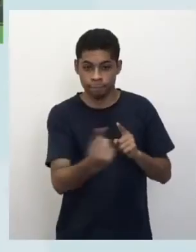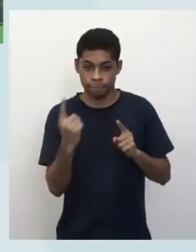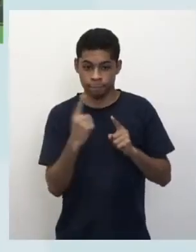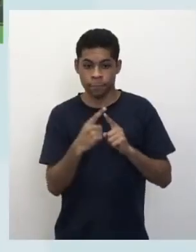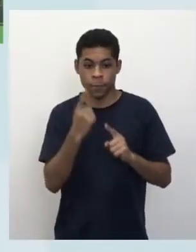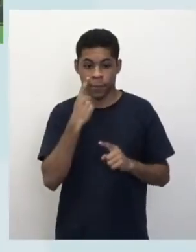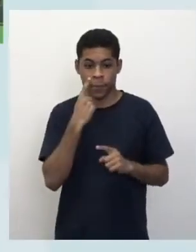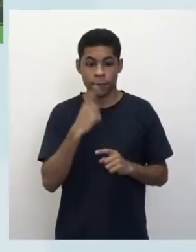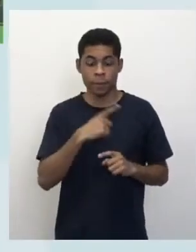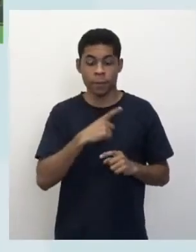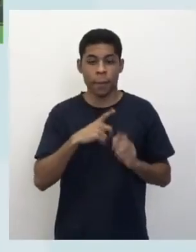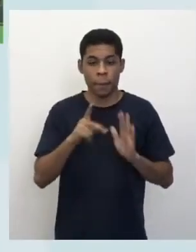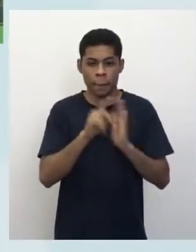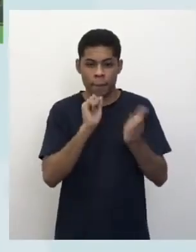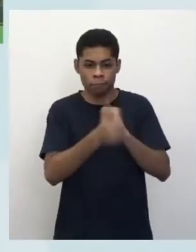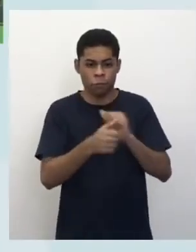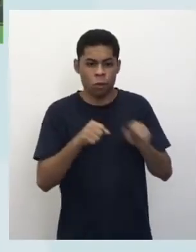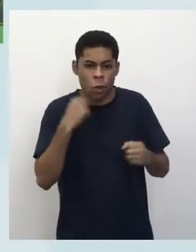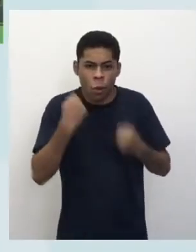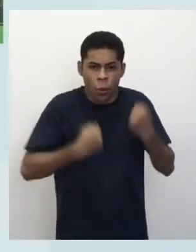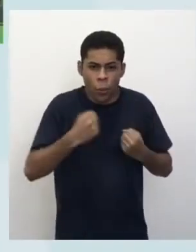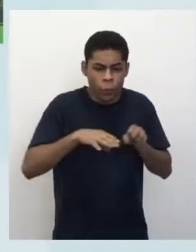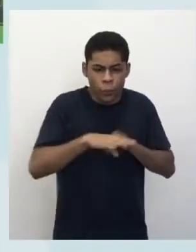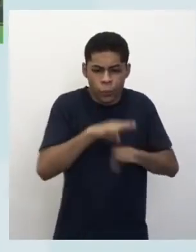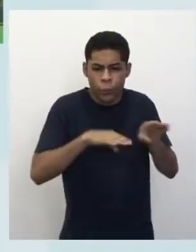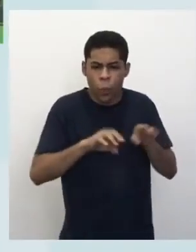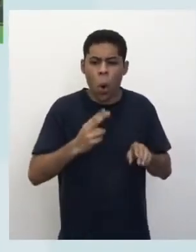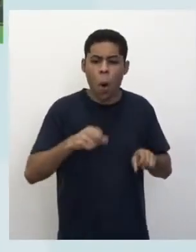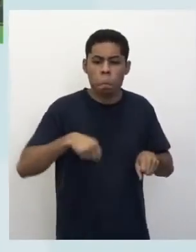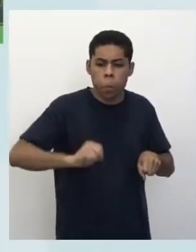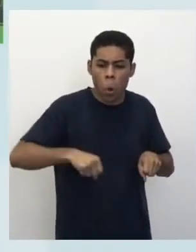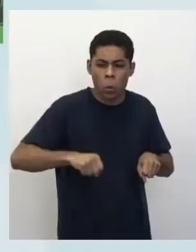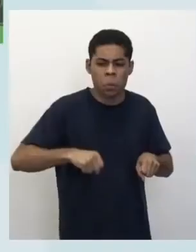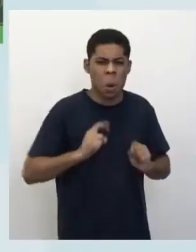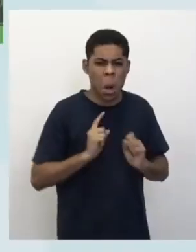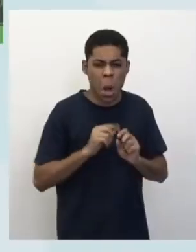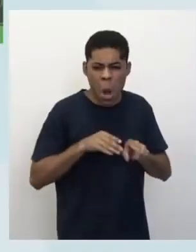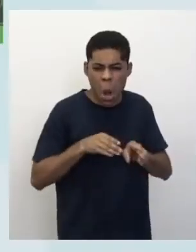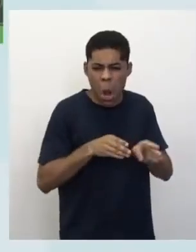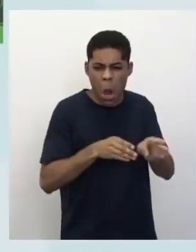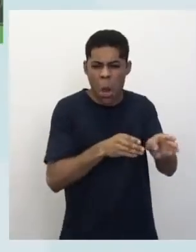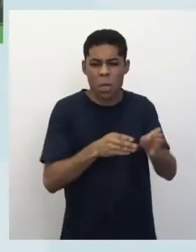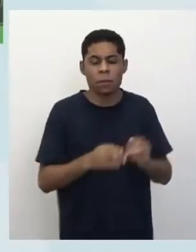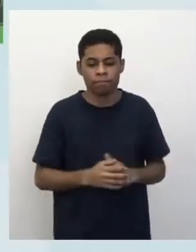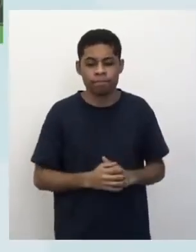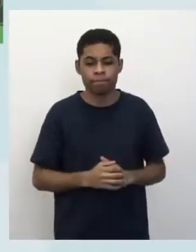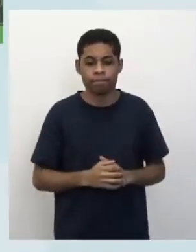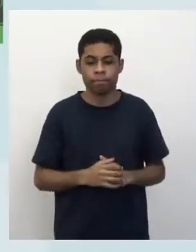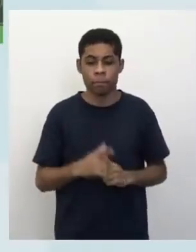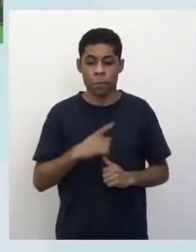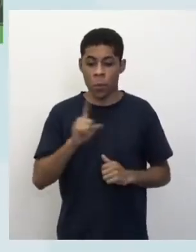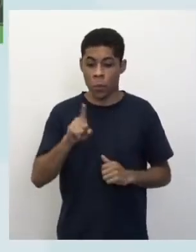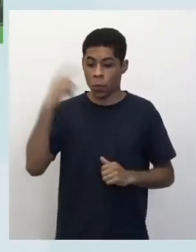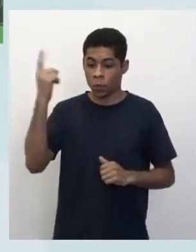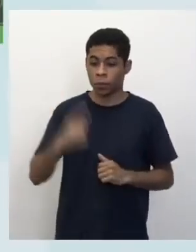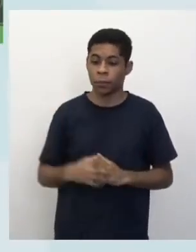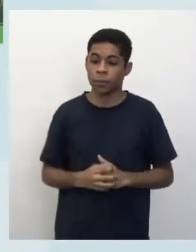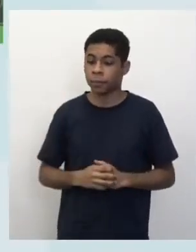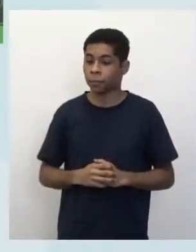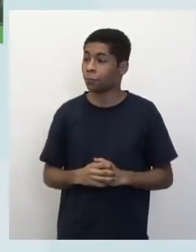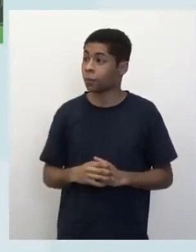aí automobilístico, né? Mas a gente tem um campeonato de motos aí. A gente tem um outro circuito, a